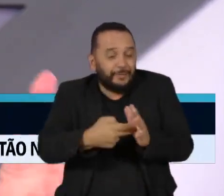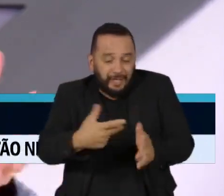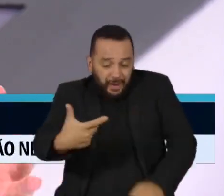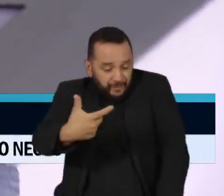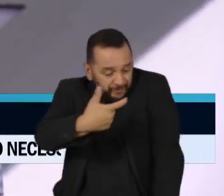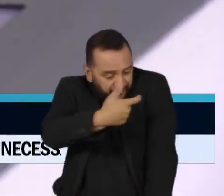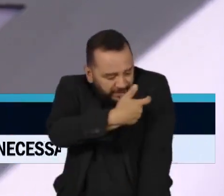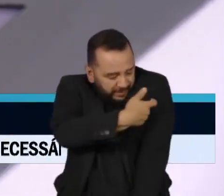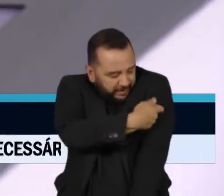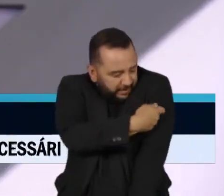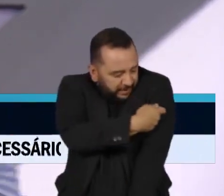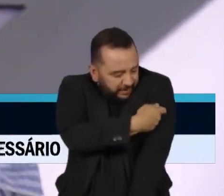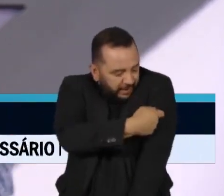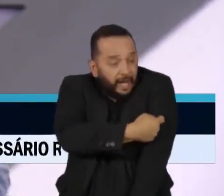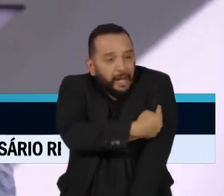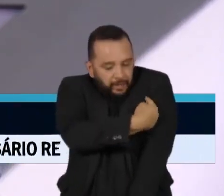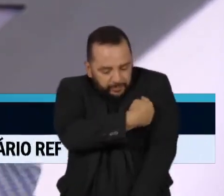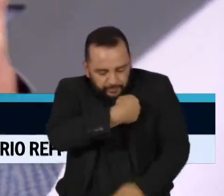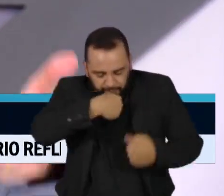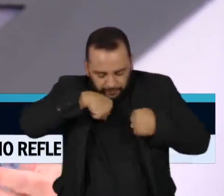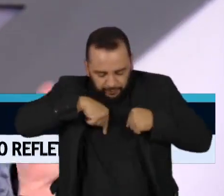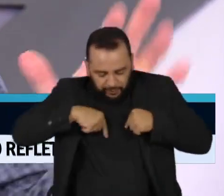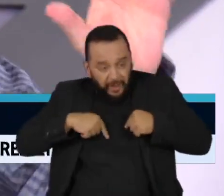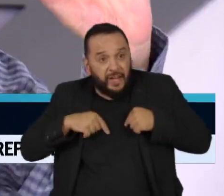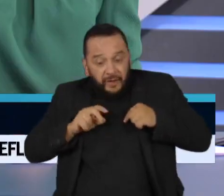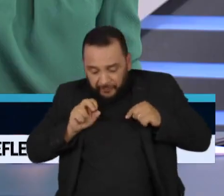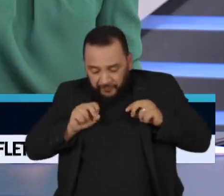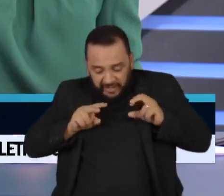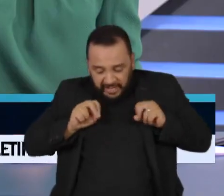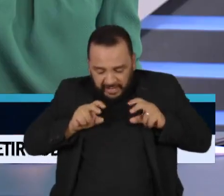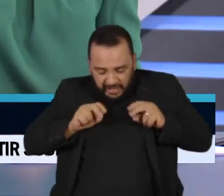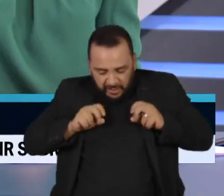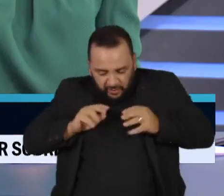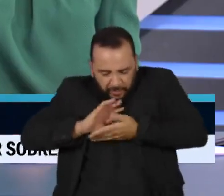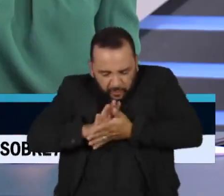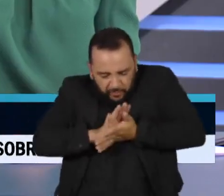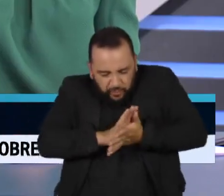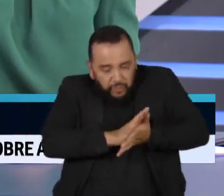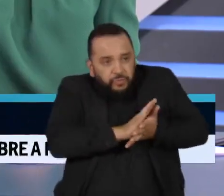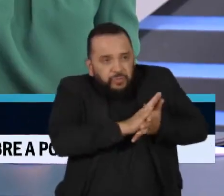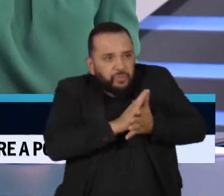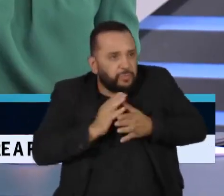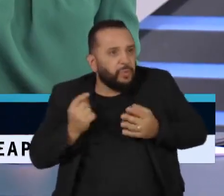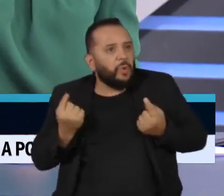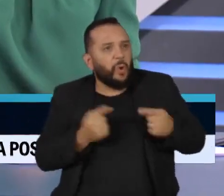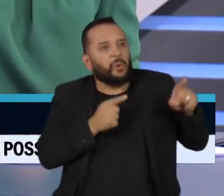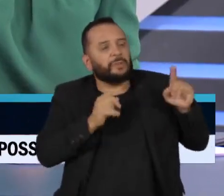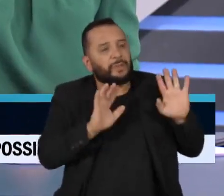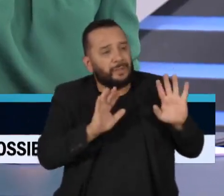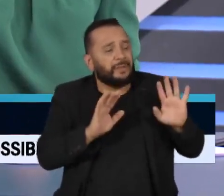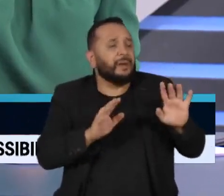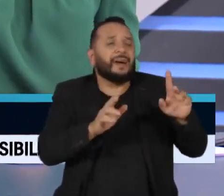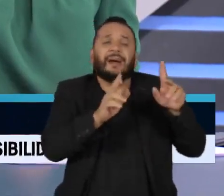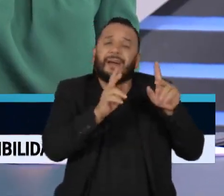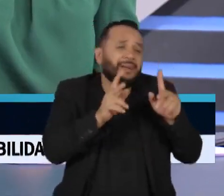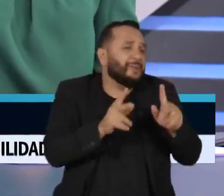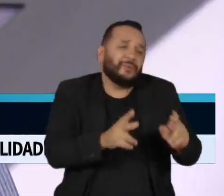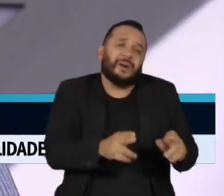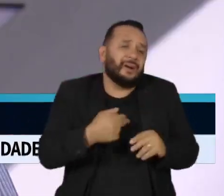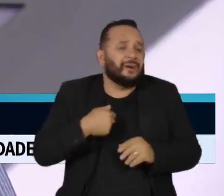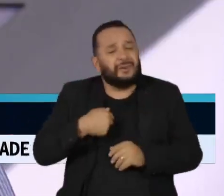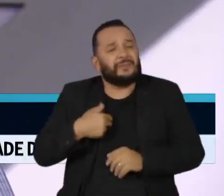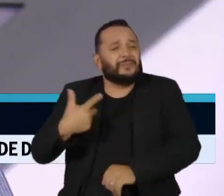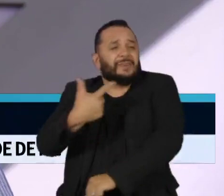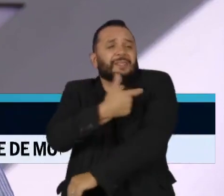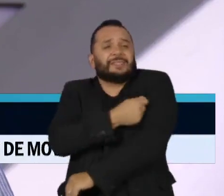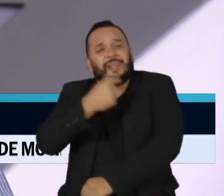e a vacina logo atrás vai combater isso. É um pouco diferente, mas é o que acontece com a gripe todo ano. Quer dizer,